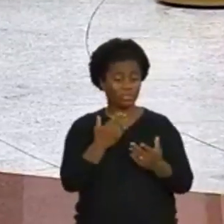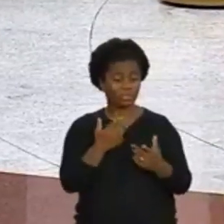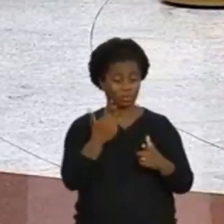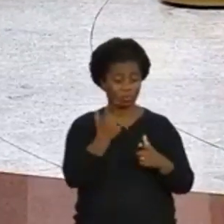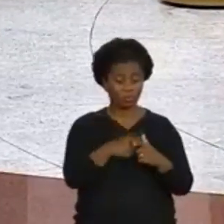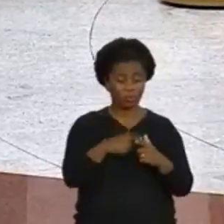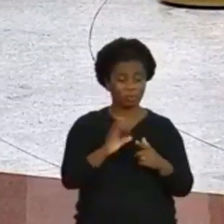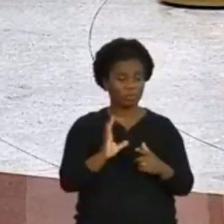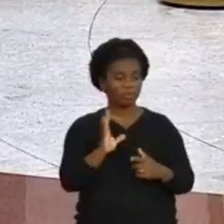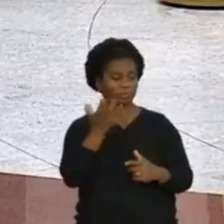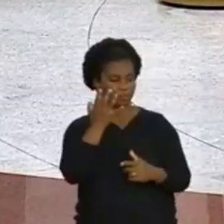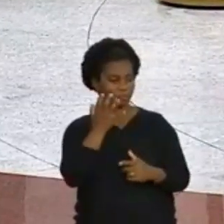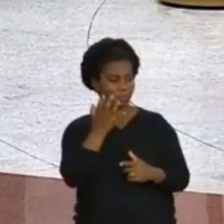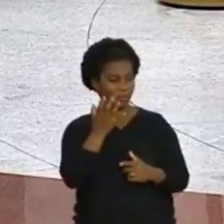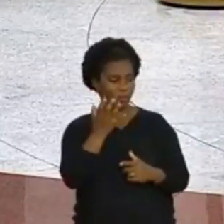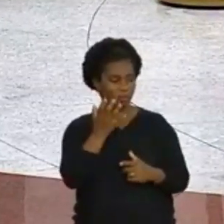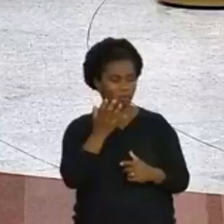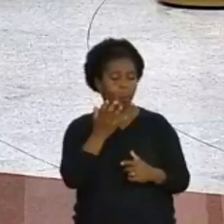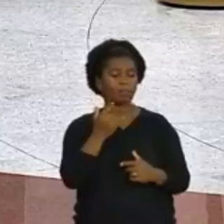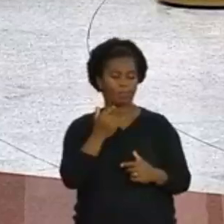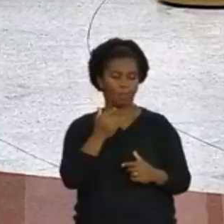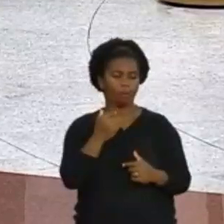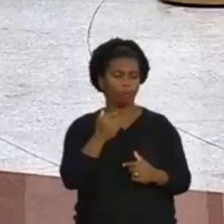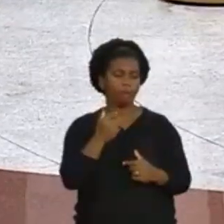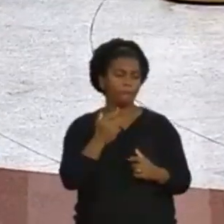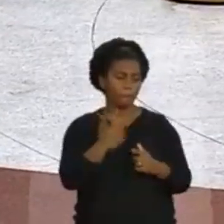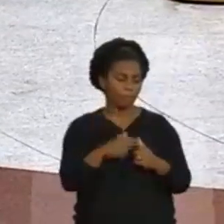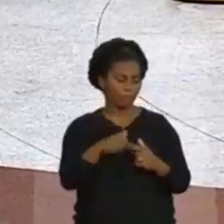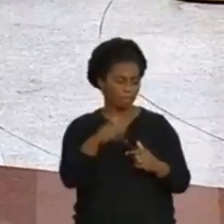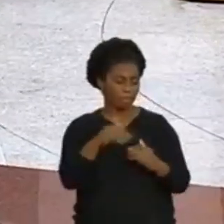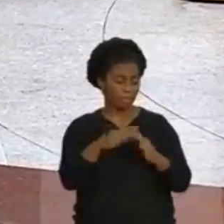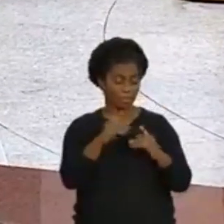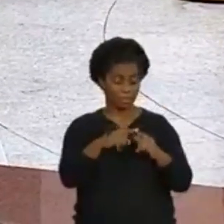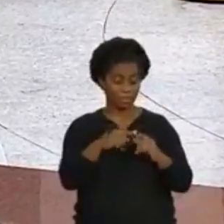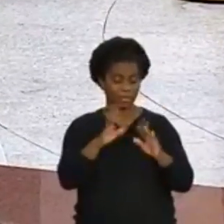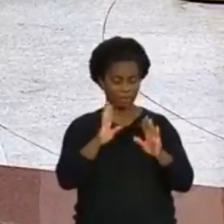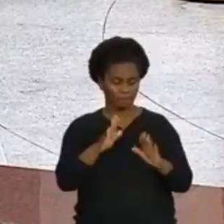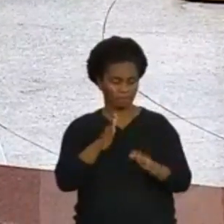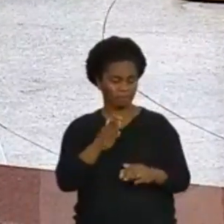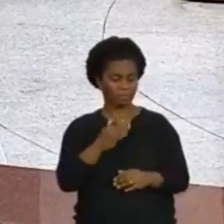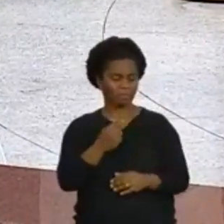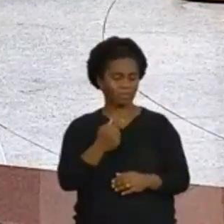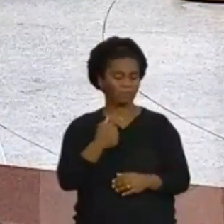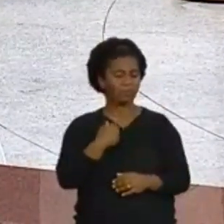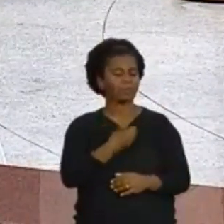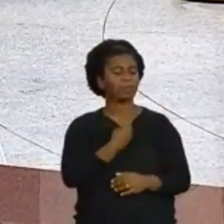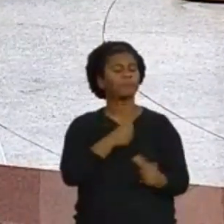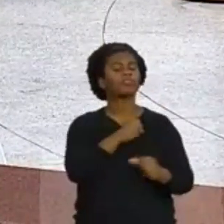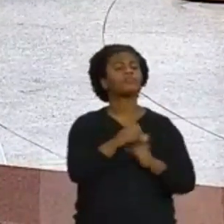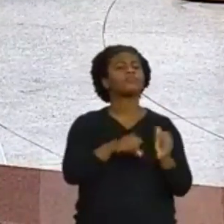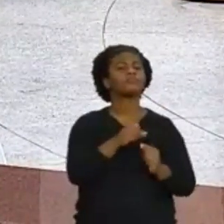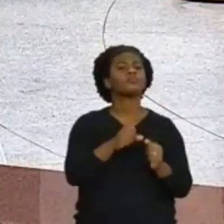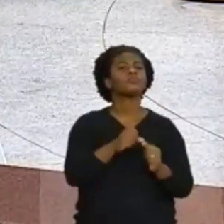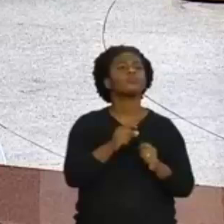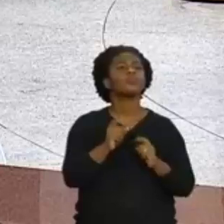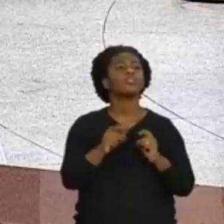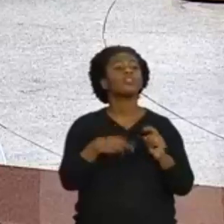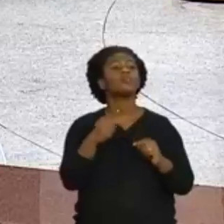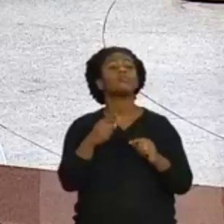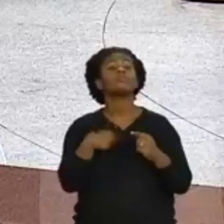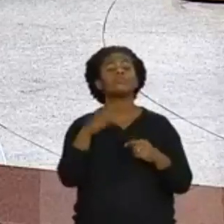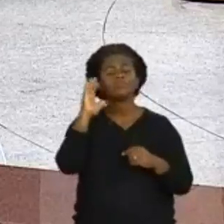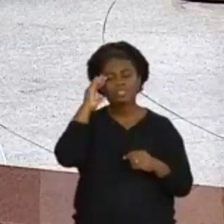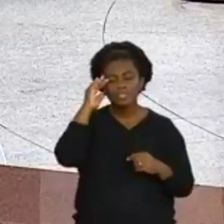mudou quando eu entendi os planos de Deus, que eram maiores do que os meus. Eles